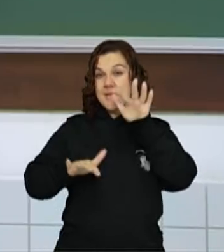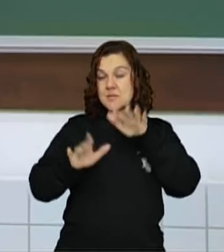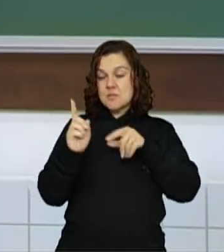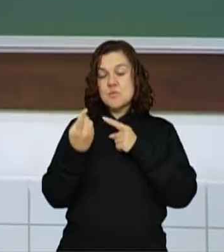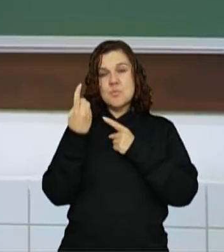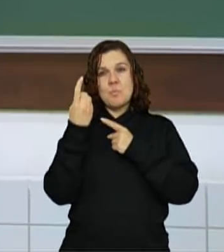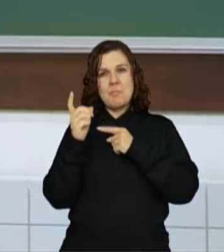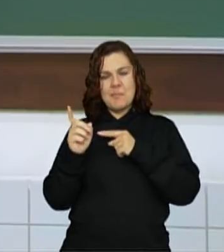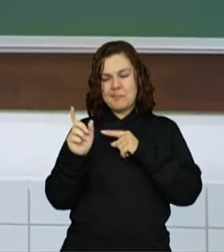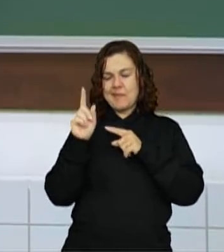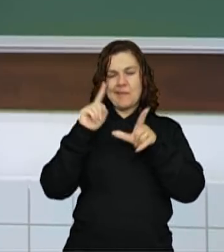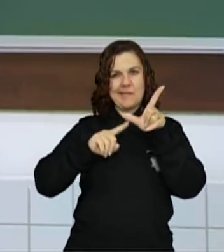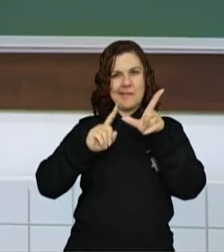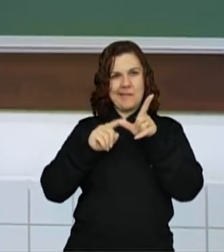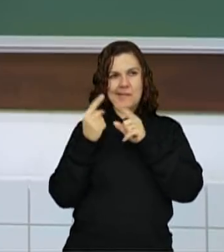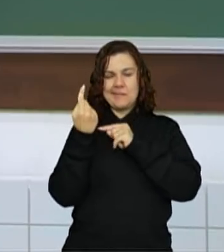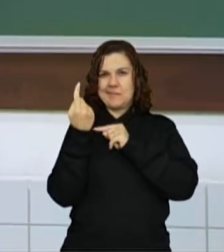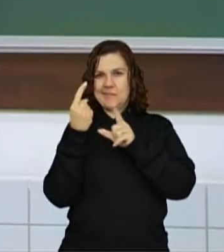uma